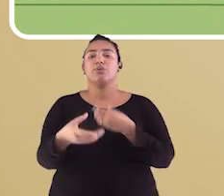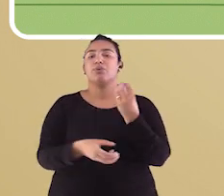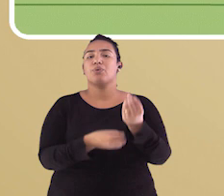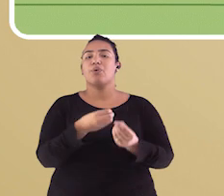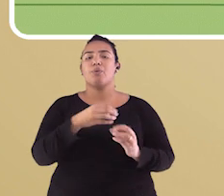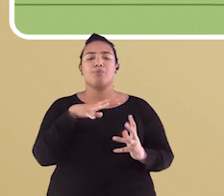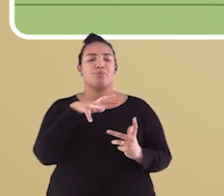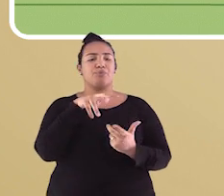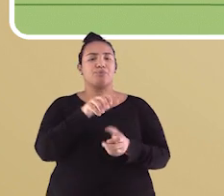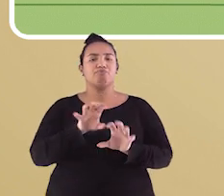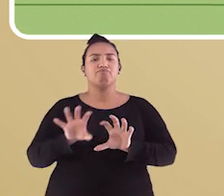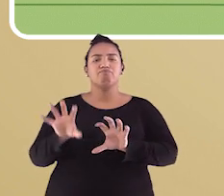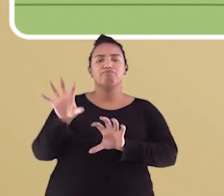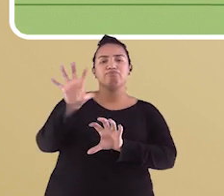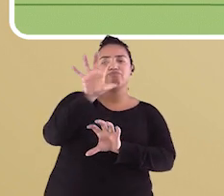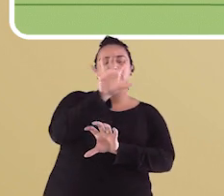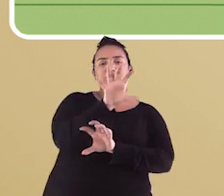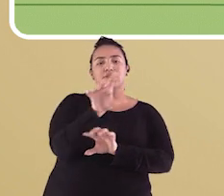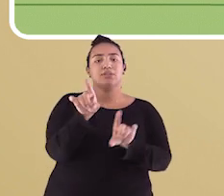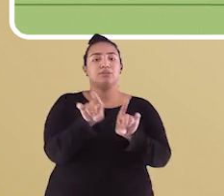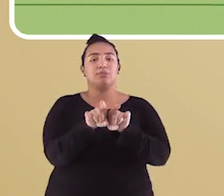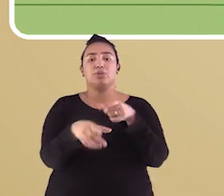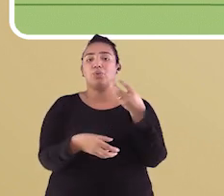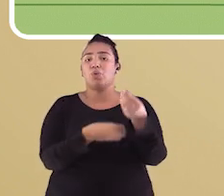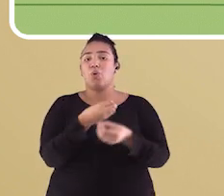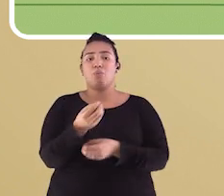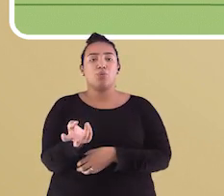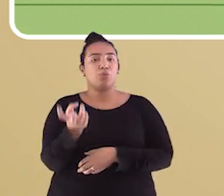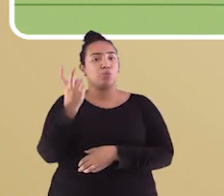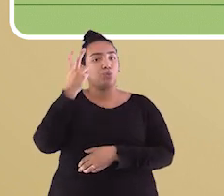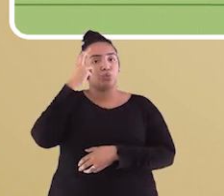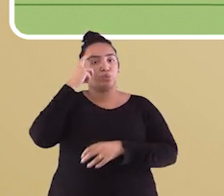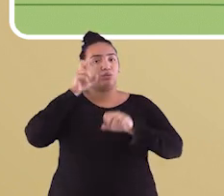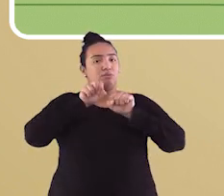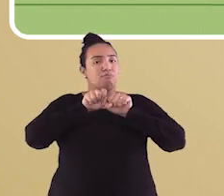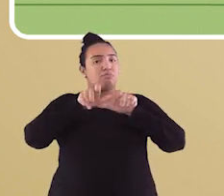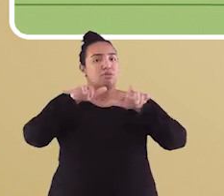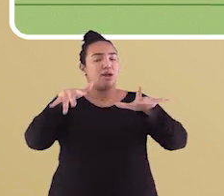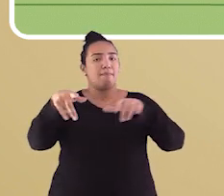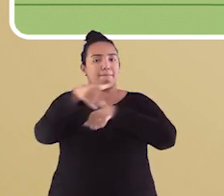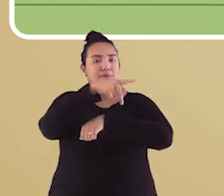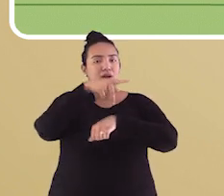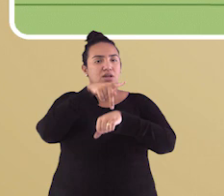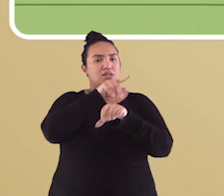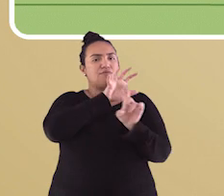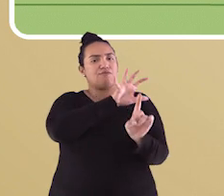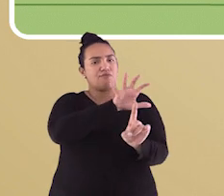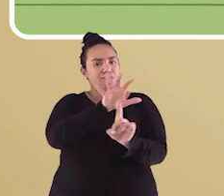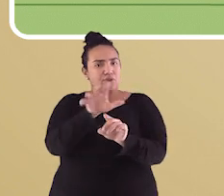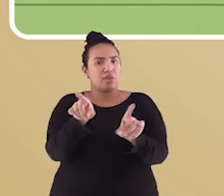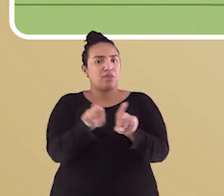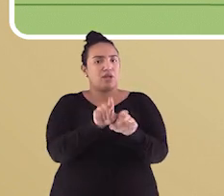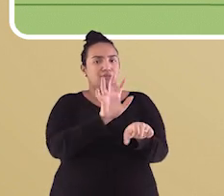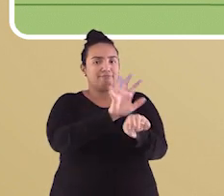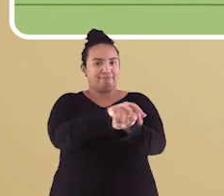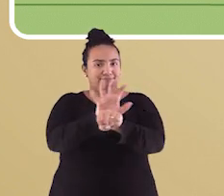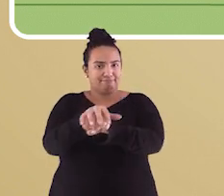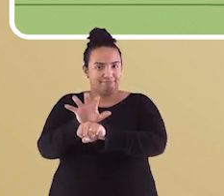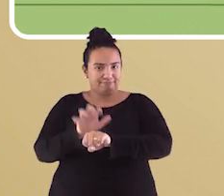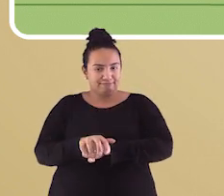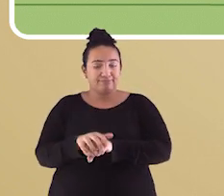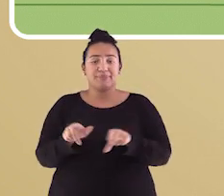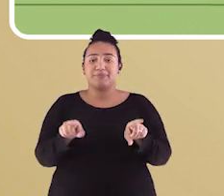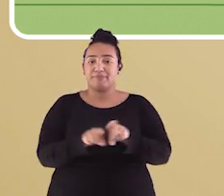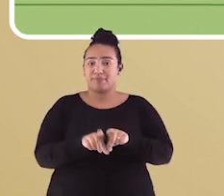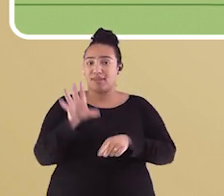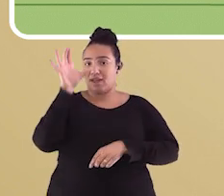regionalizações mundiais e como ela levou sua cultura para os países que ela influenciou e colonizou. Vimos